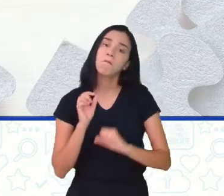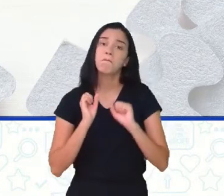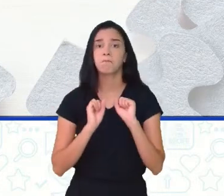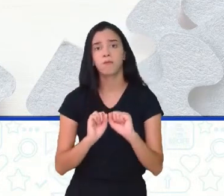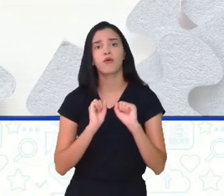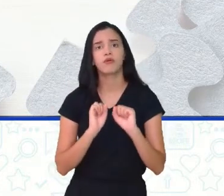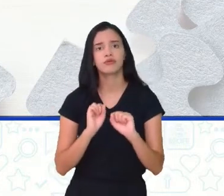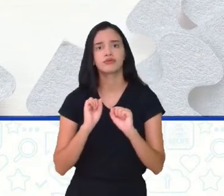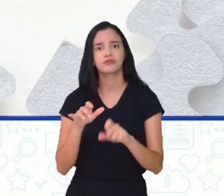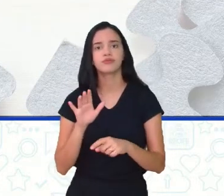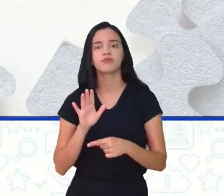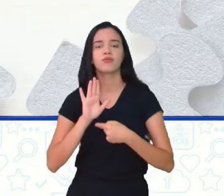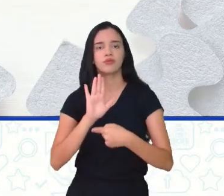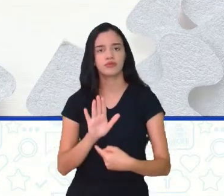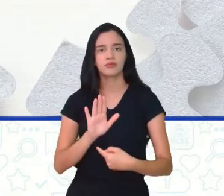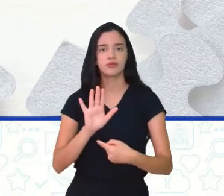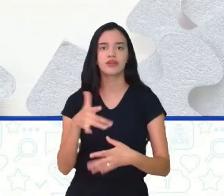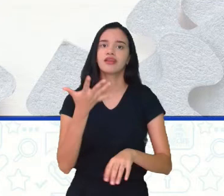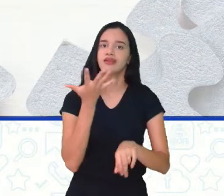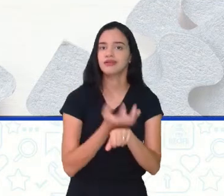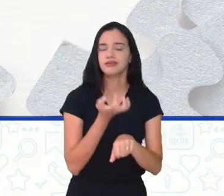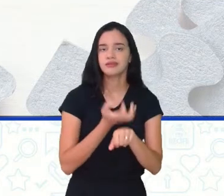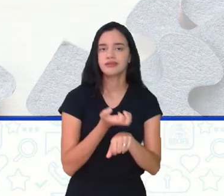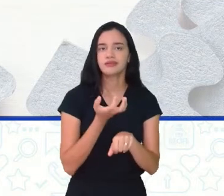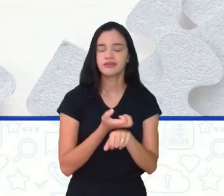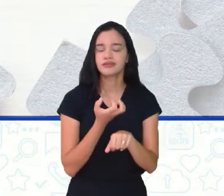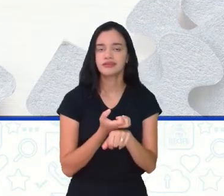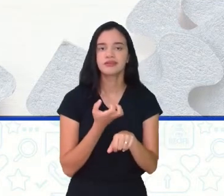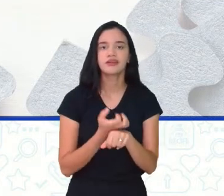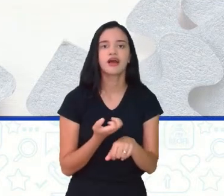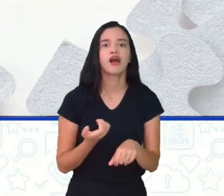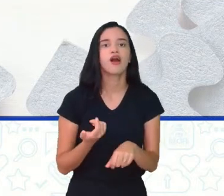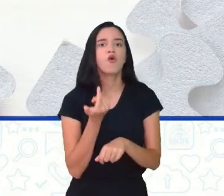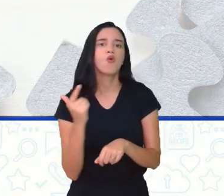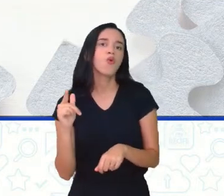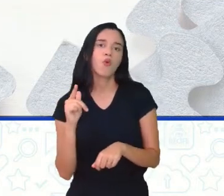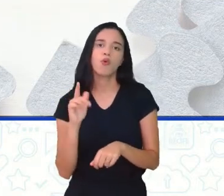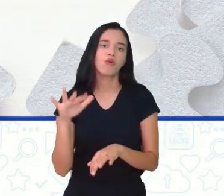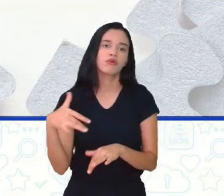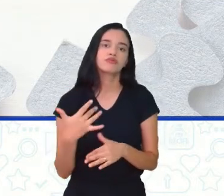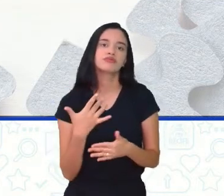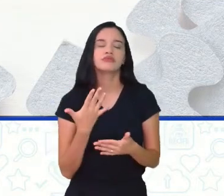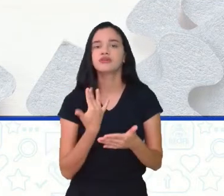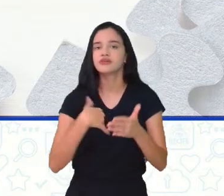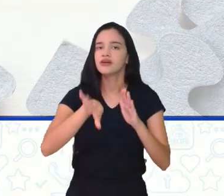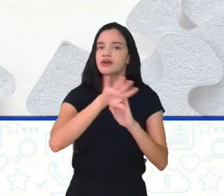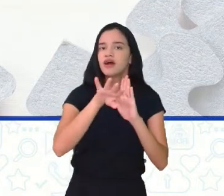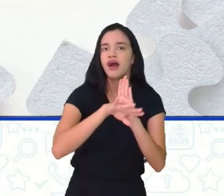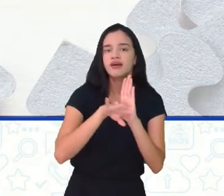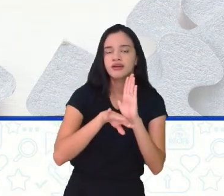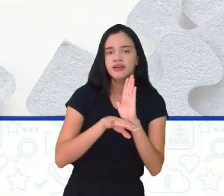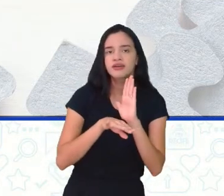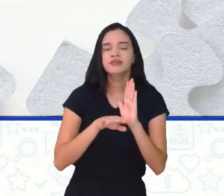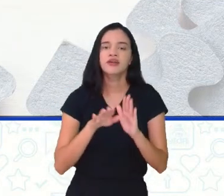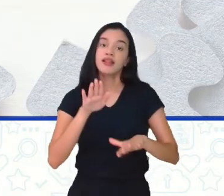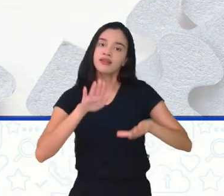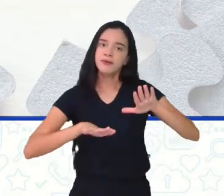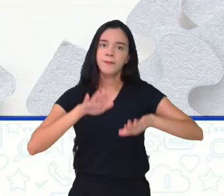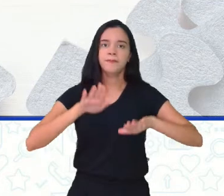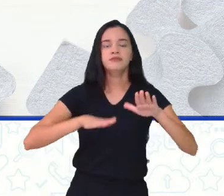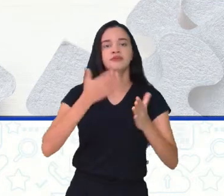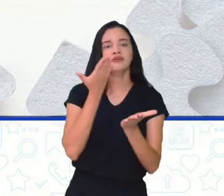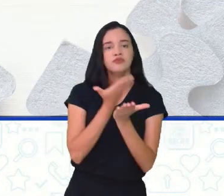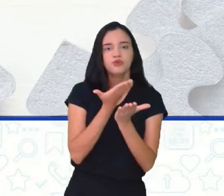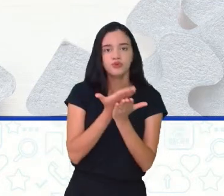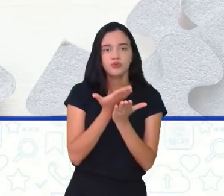aparecer nas demais disciplinas, né, com outros sentidos, né, a depender daquilo que vai estar sendo